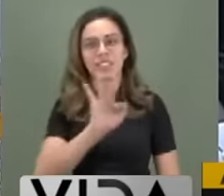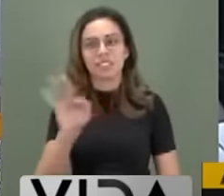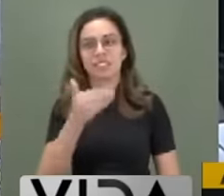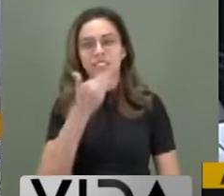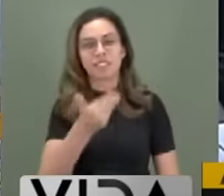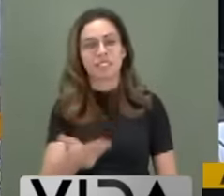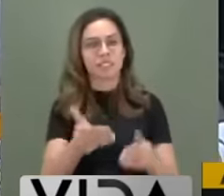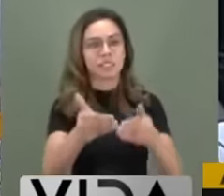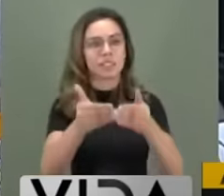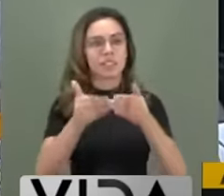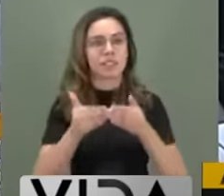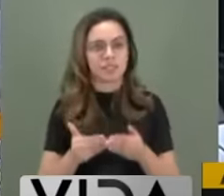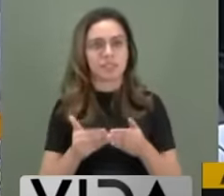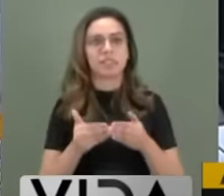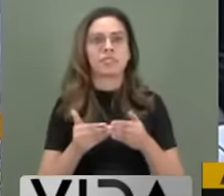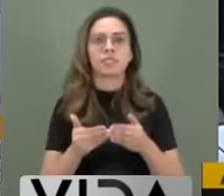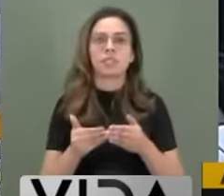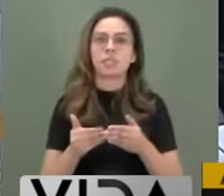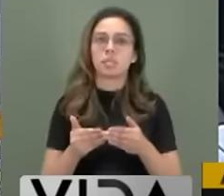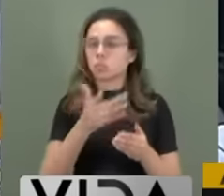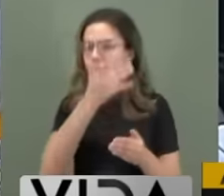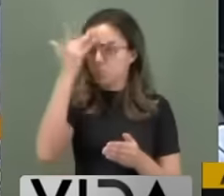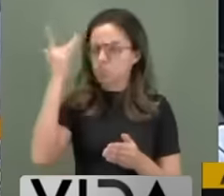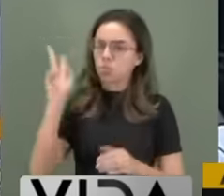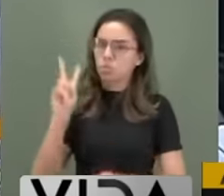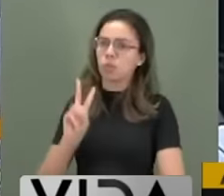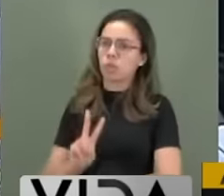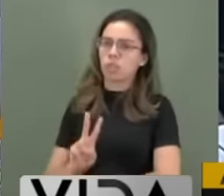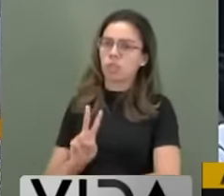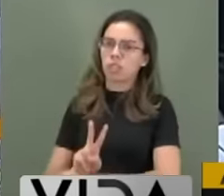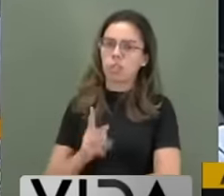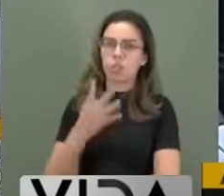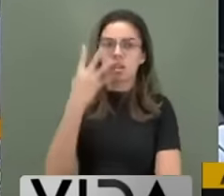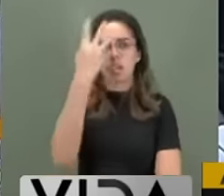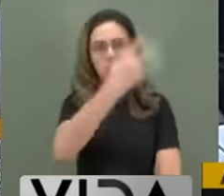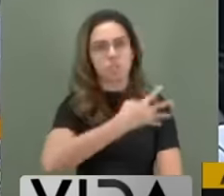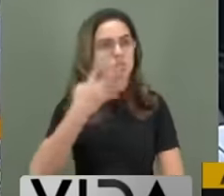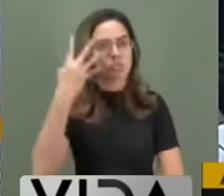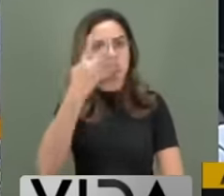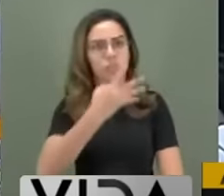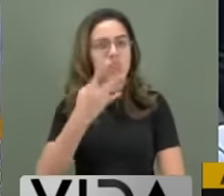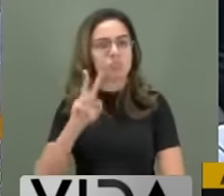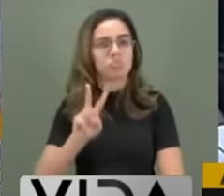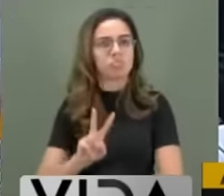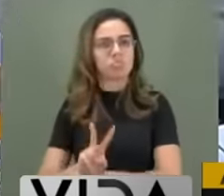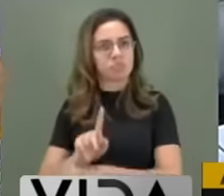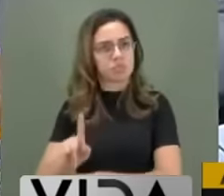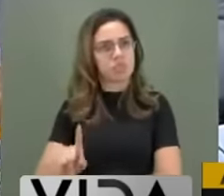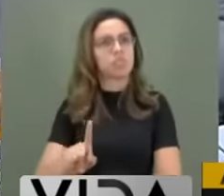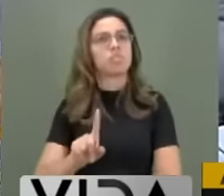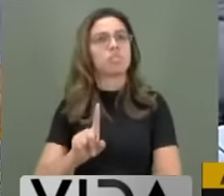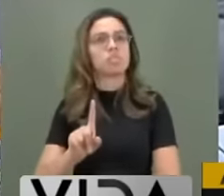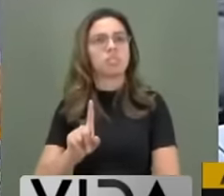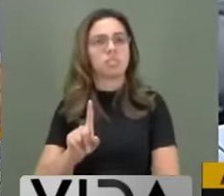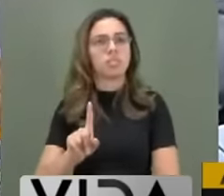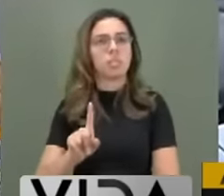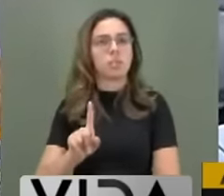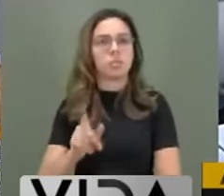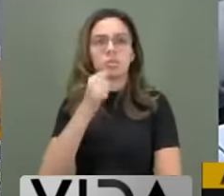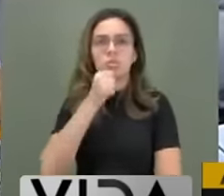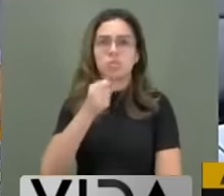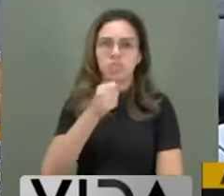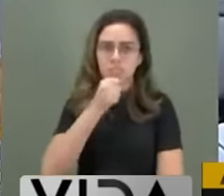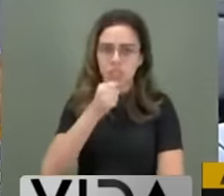por ficar 4 horas... sendo constrangido no aeroporto de Guarulhos. Okay. Isso eu acho que vai ser um ato valoroso da nossa